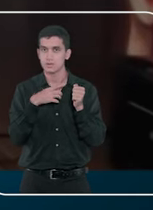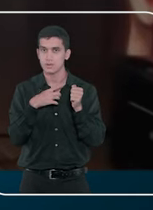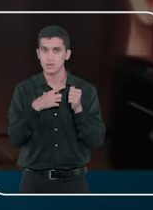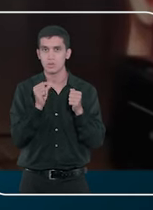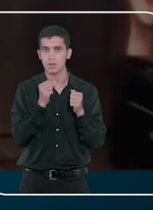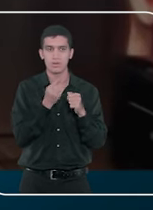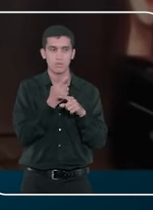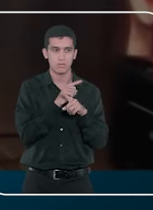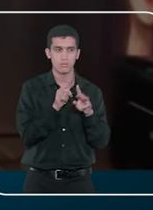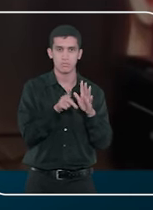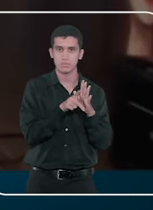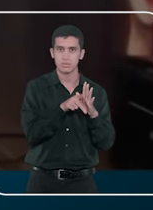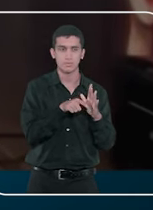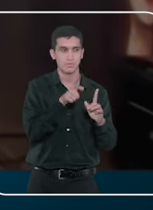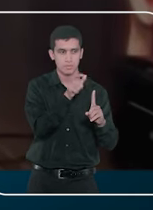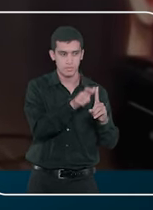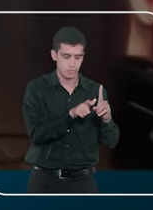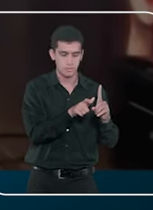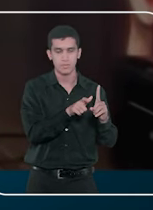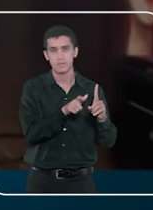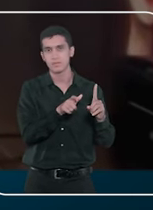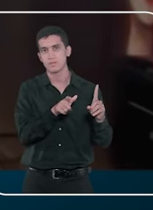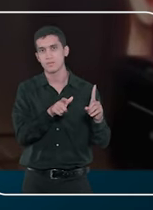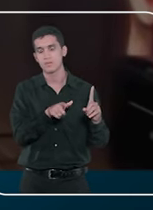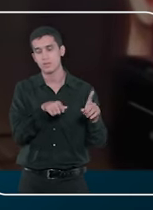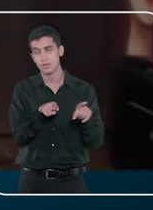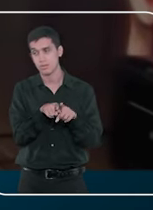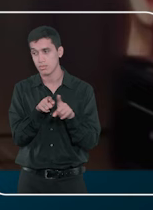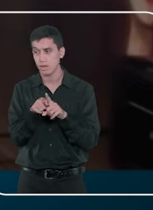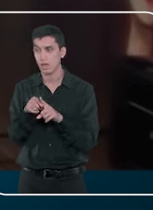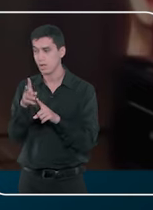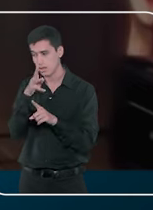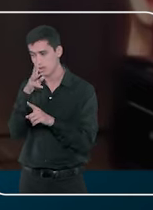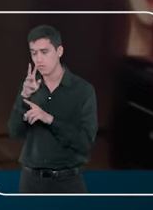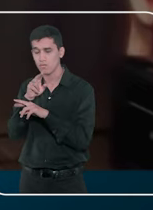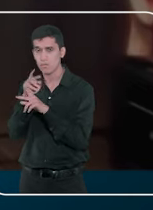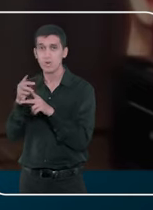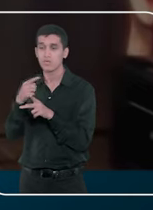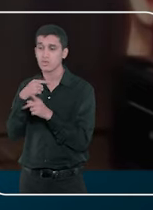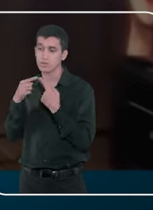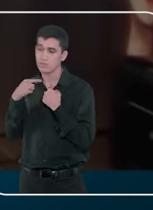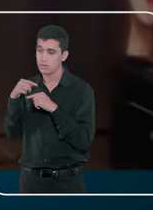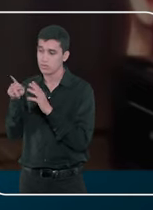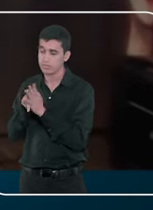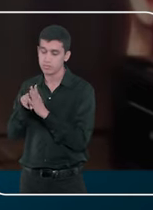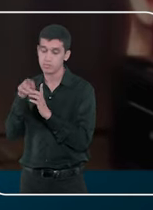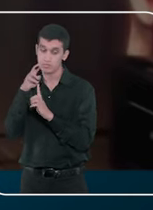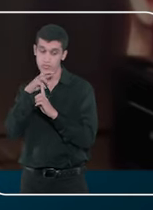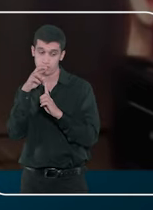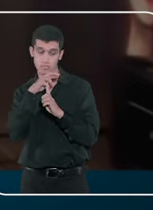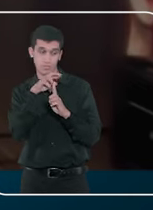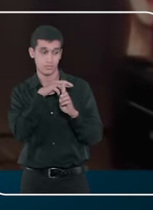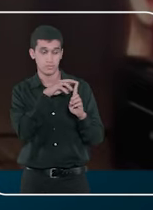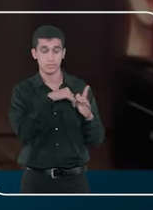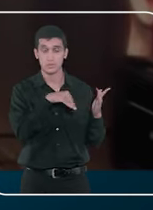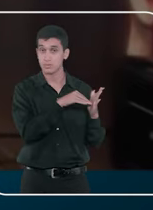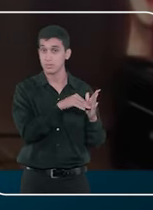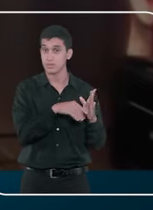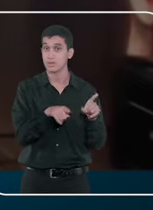aos interesses da própria investigação e também que eventualmente seja um sigilo que venha a